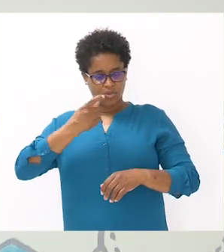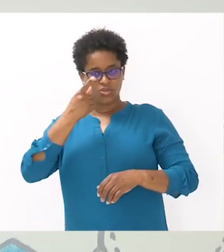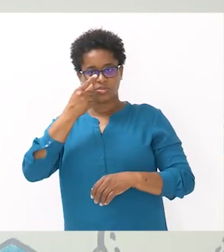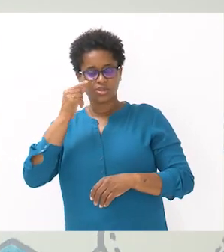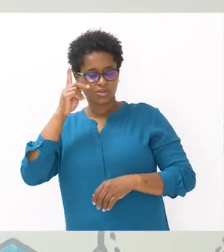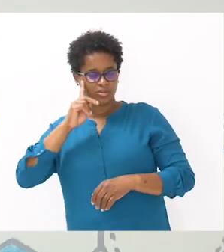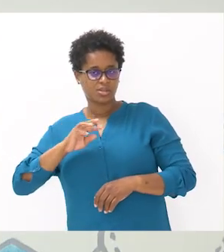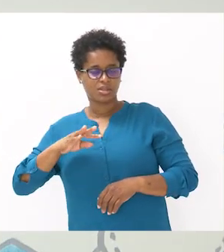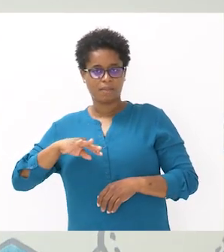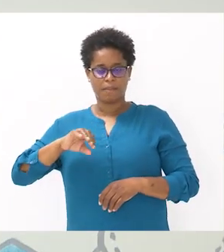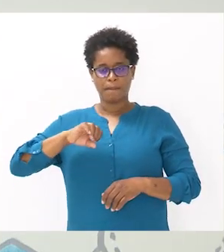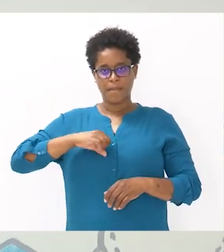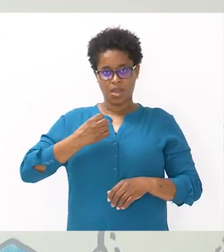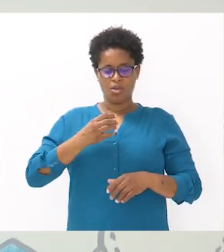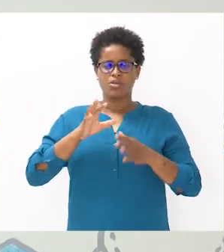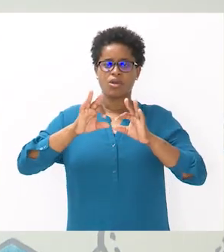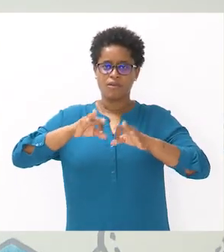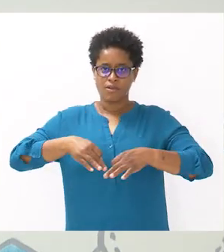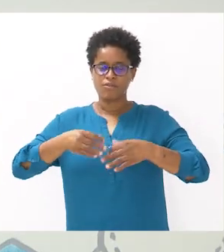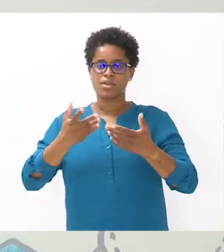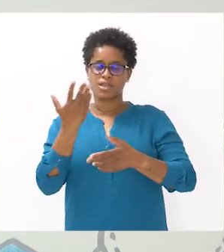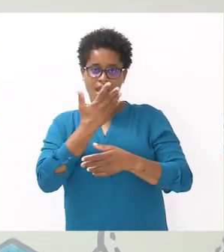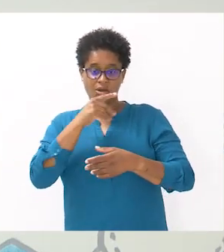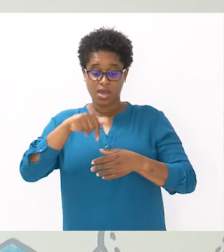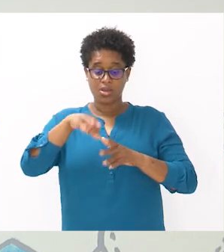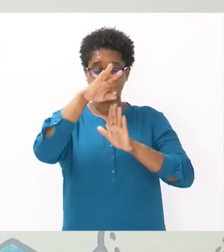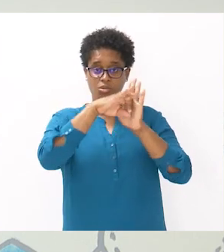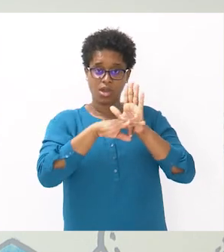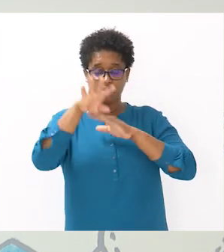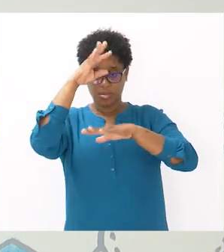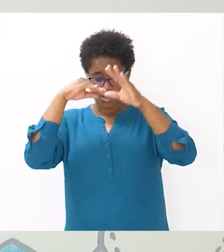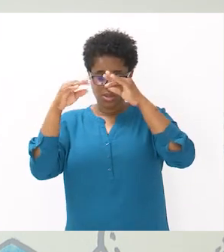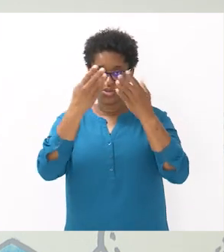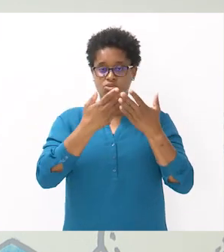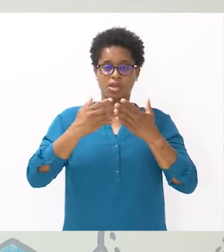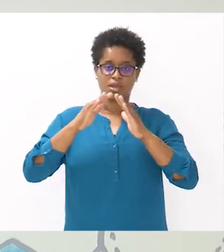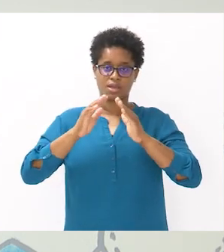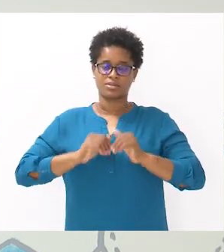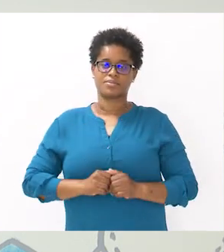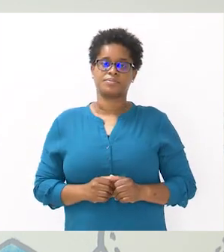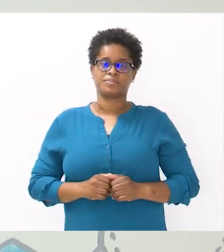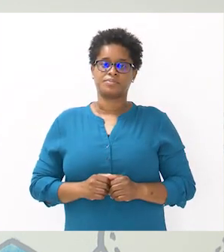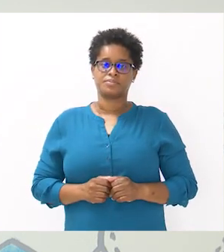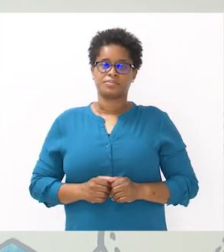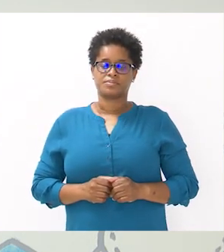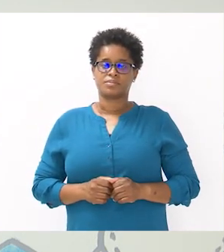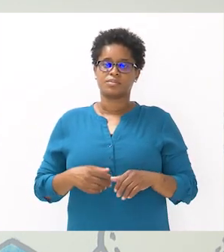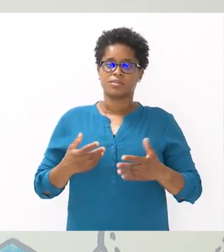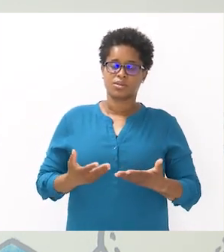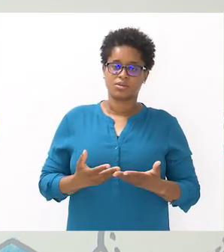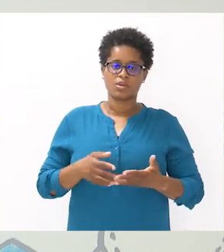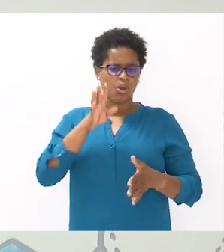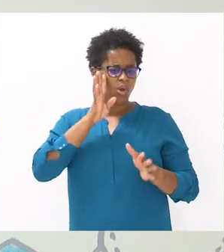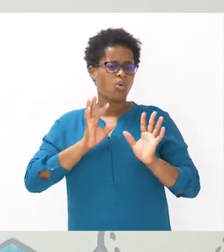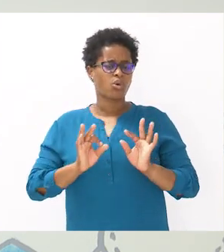minhas meninas, chegamos ao fim da nossa aula aqui no programa Aprender e Estudar em Casa. Portanto,